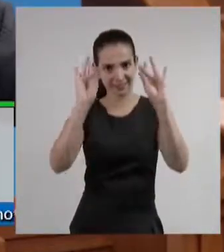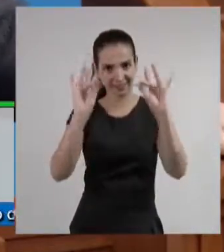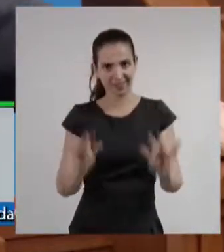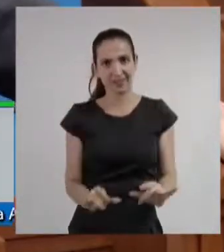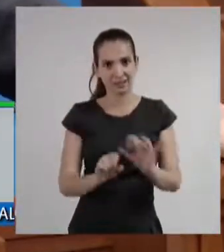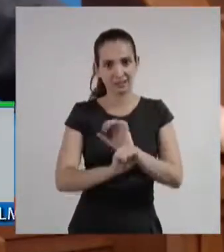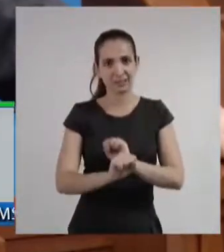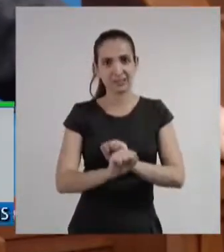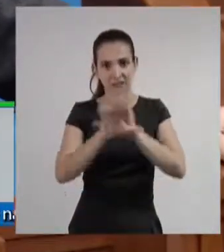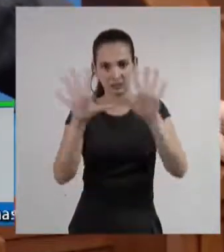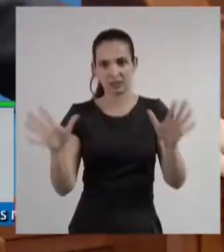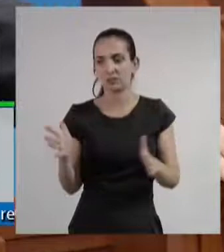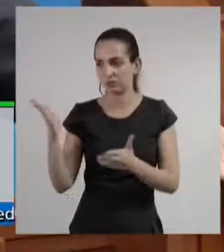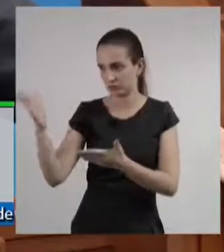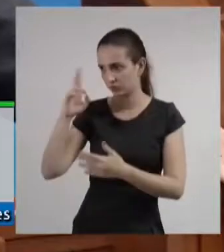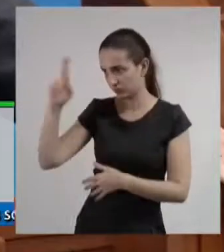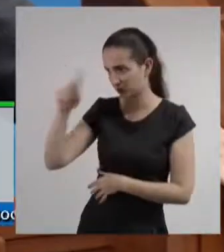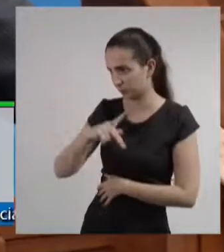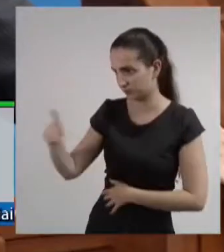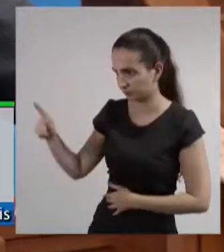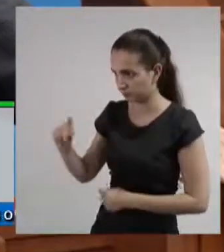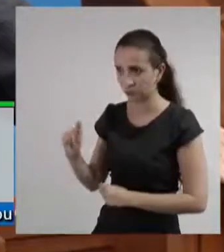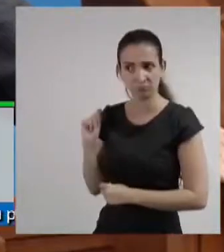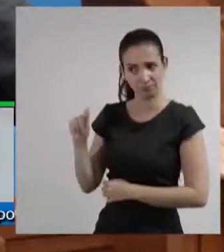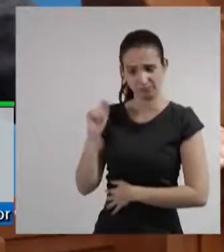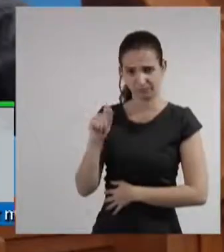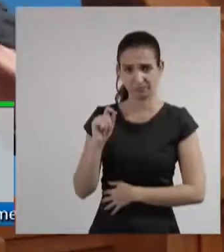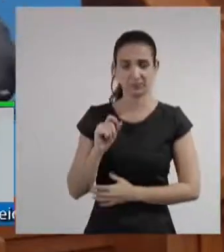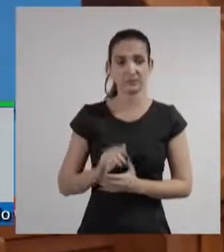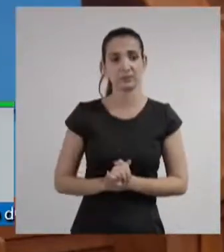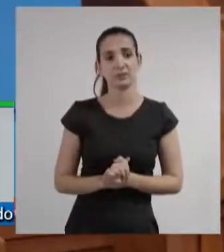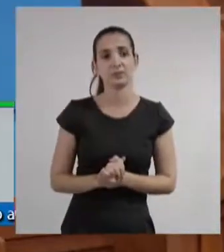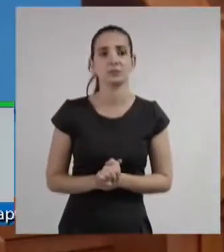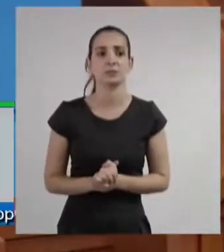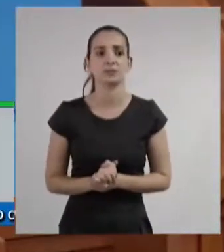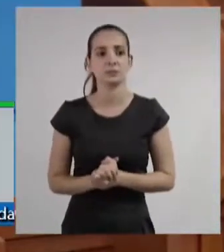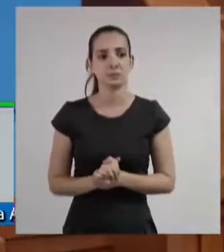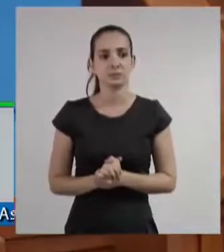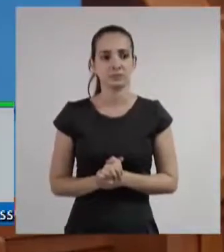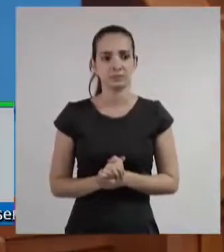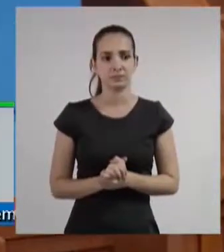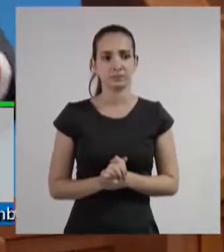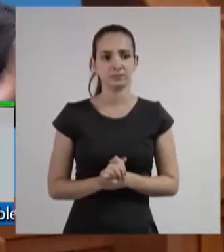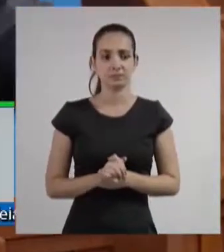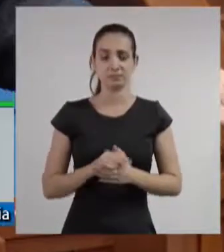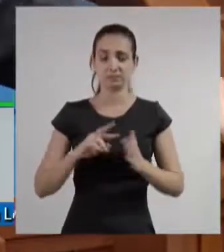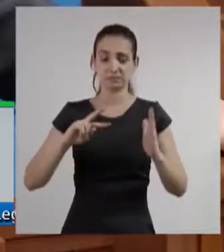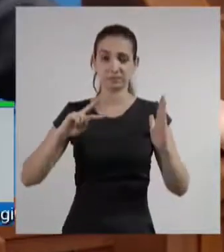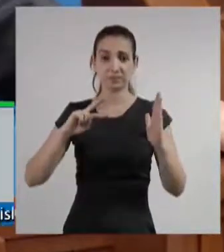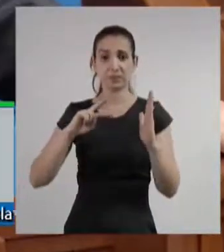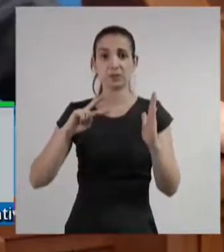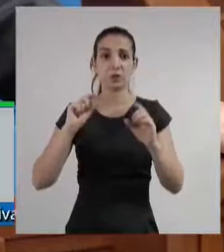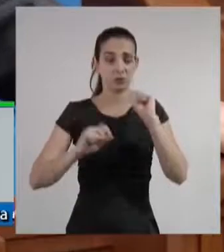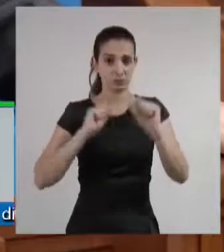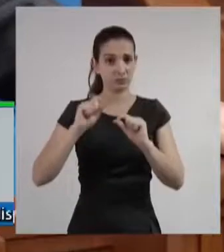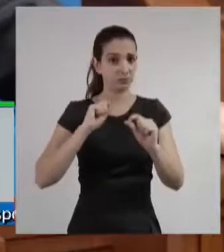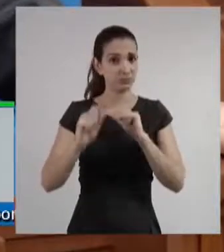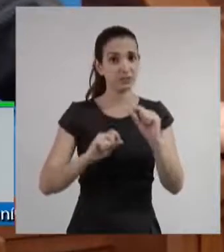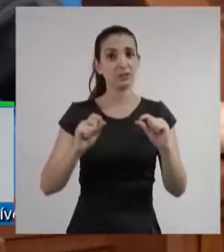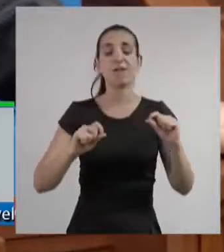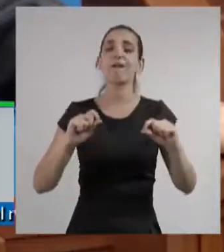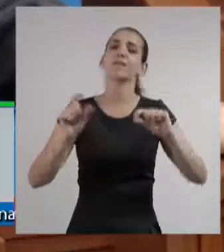presidente, de que a conotação da imprensa, dos